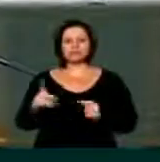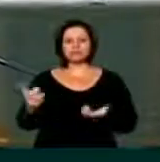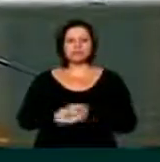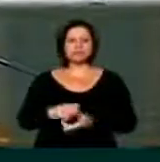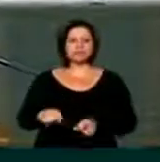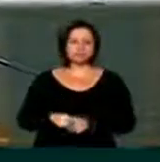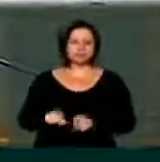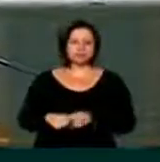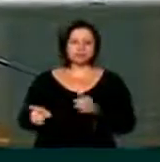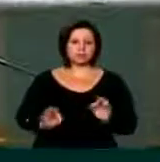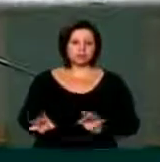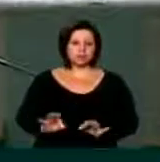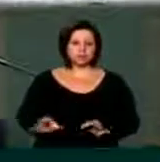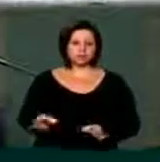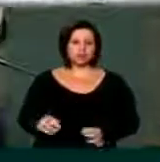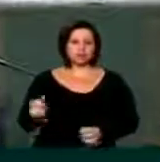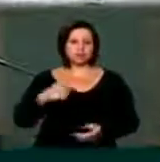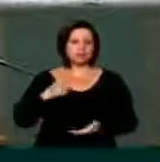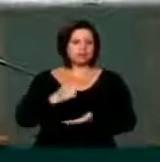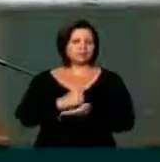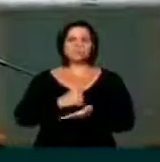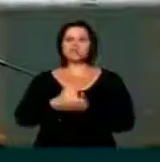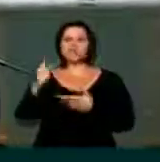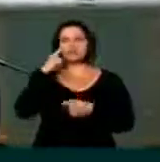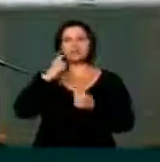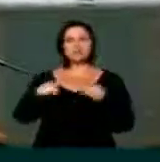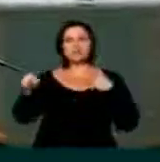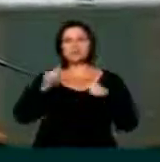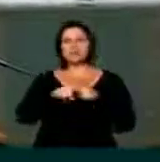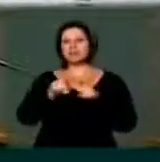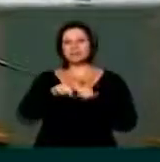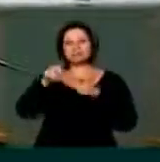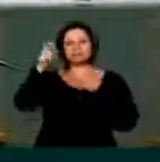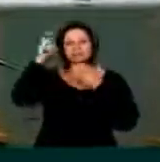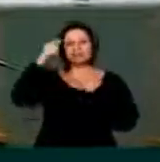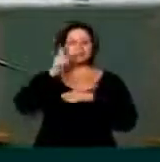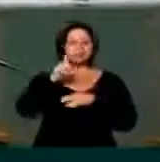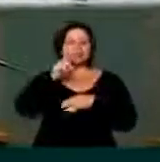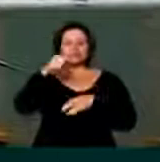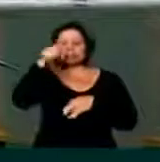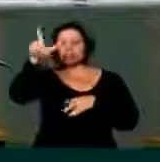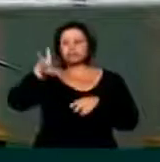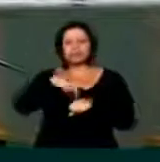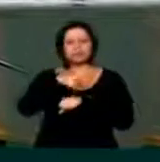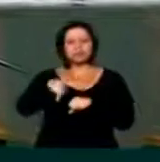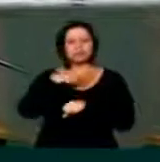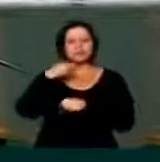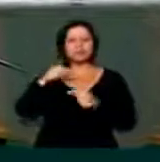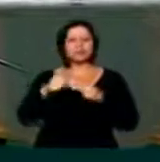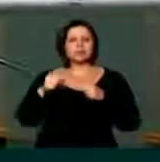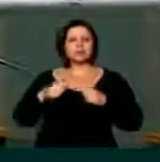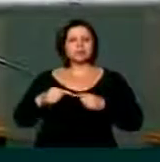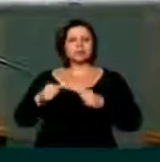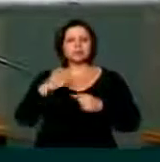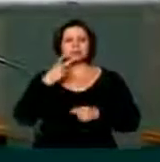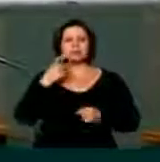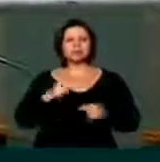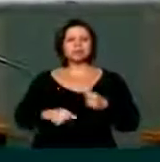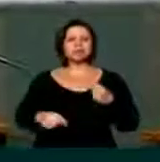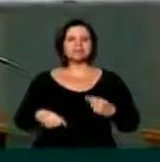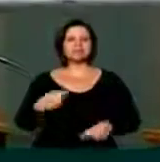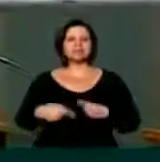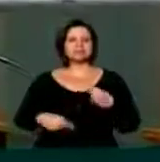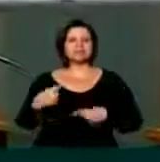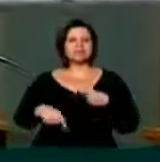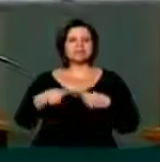falido defendido, que foi vencido nos Estados Unidos da América e em todos os países. Então, isso apareceu porque se trata de